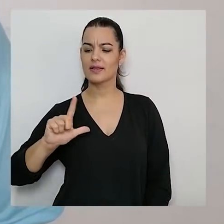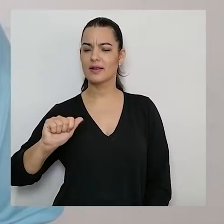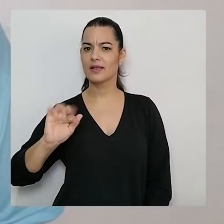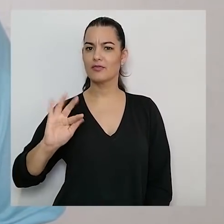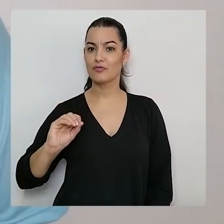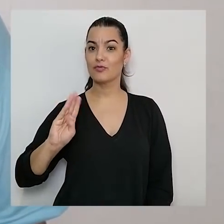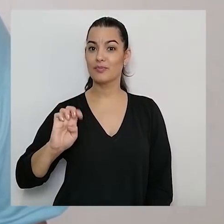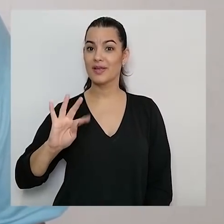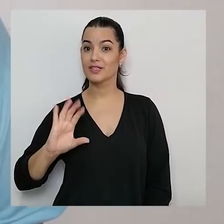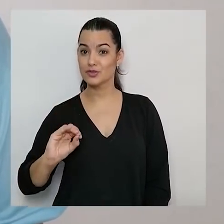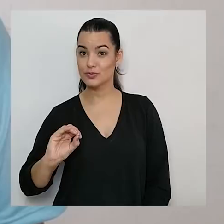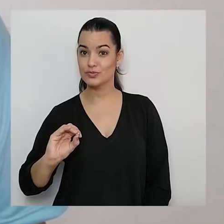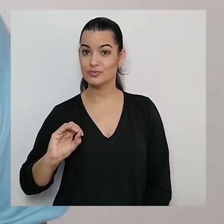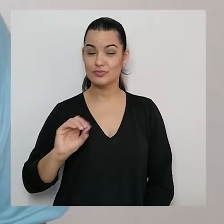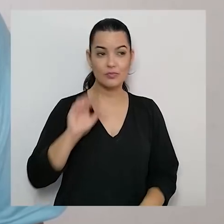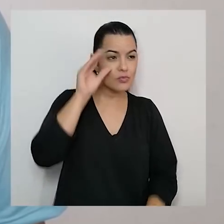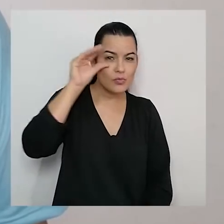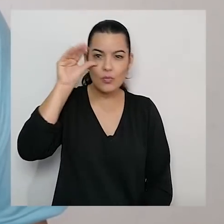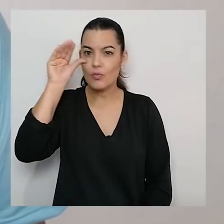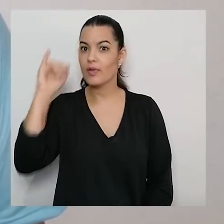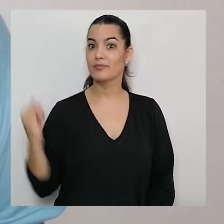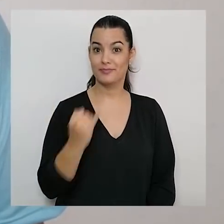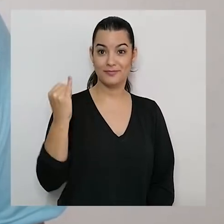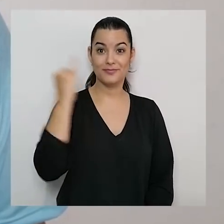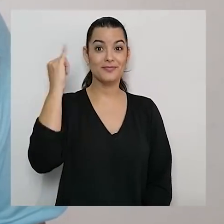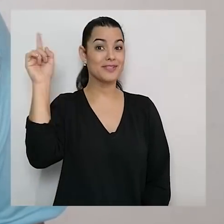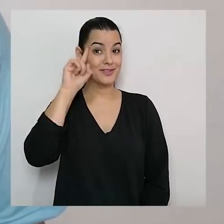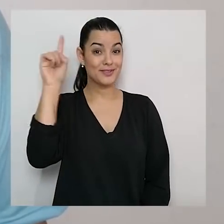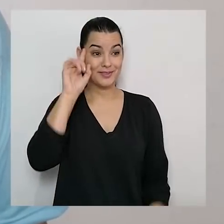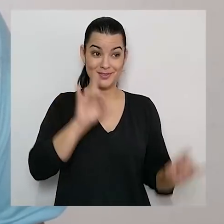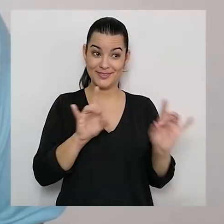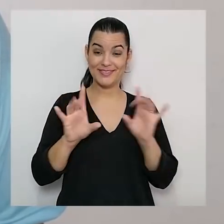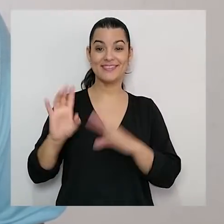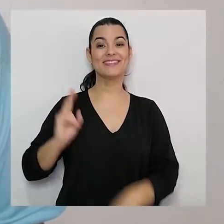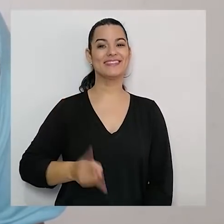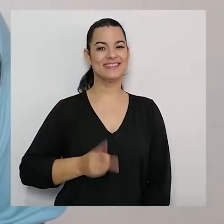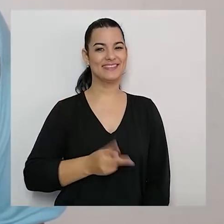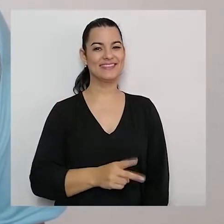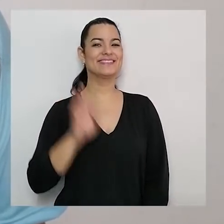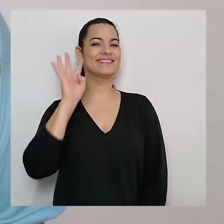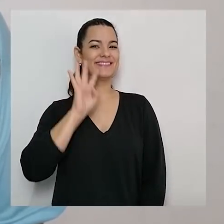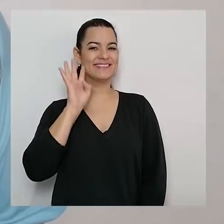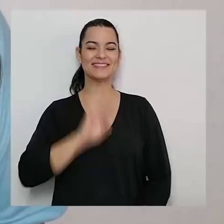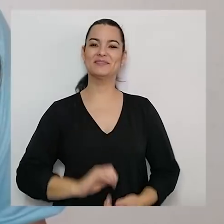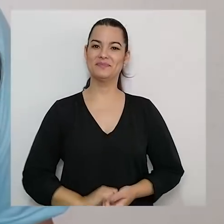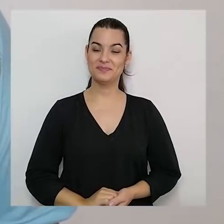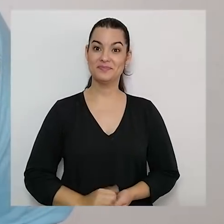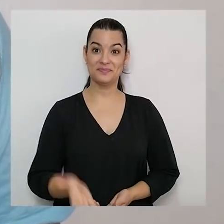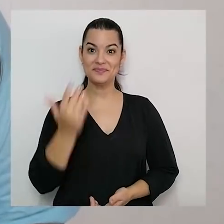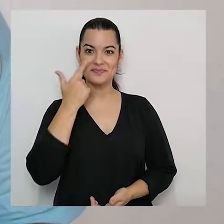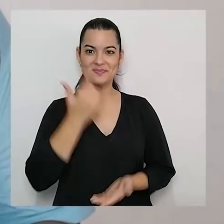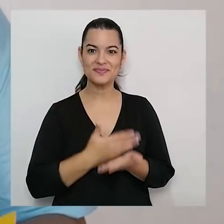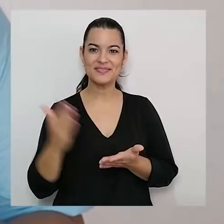quer dizer? Olha lá, hein? Curiosidade e investigação sempre, todos os dias. Isso é muito legal.